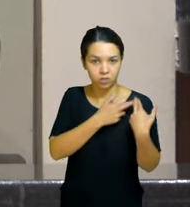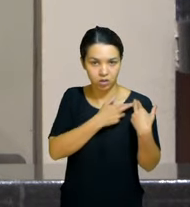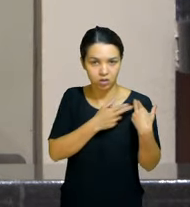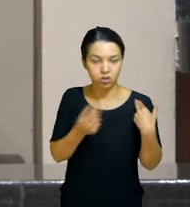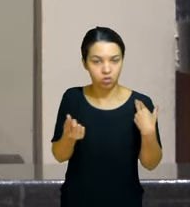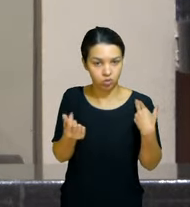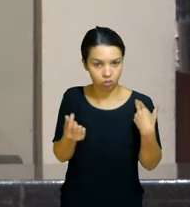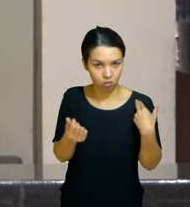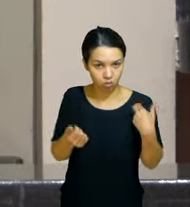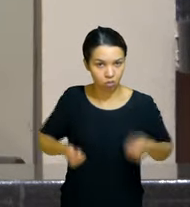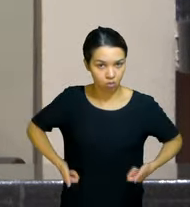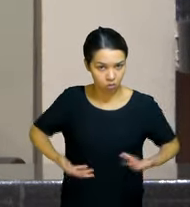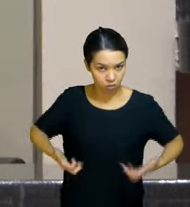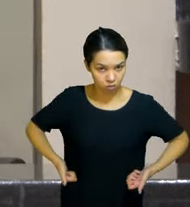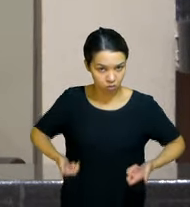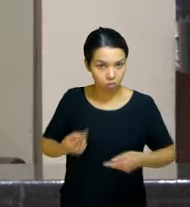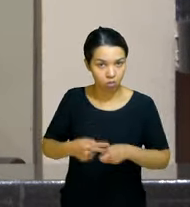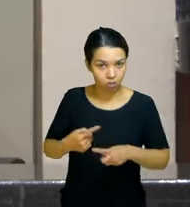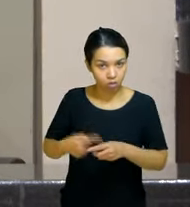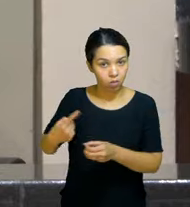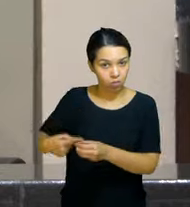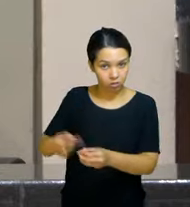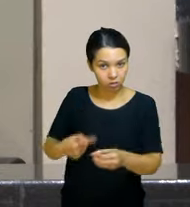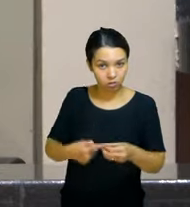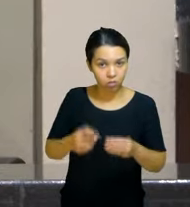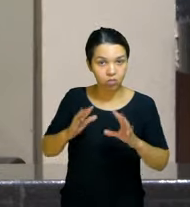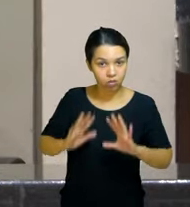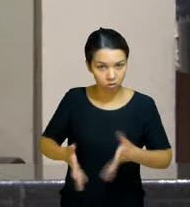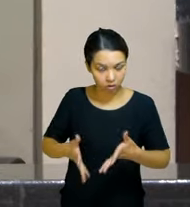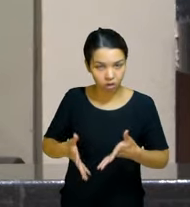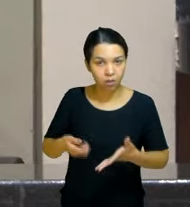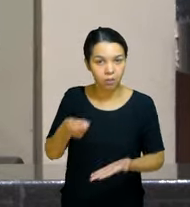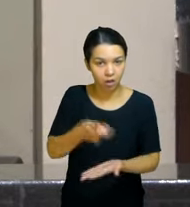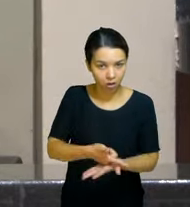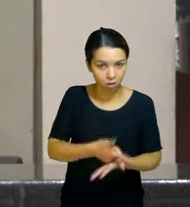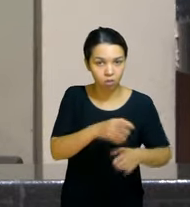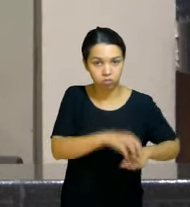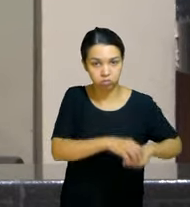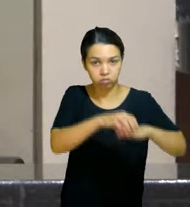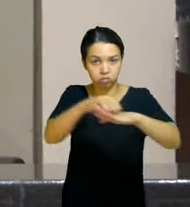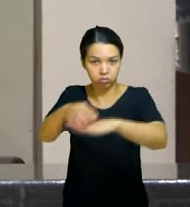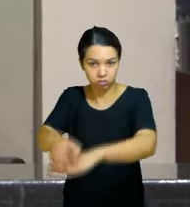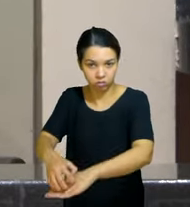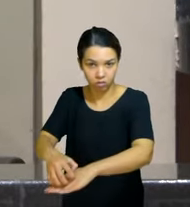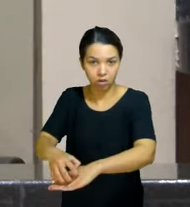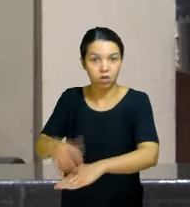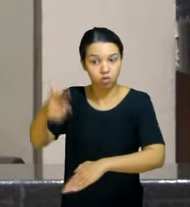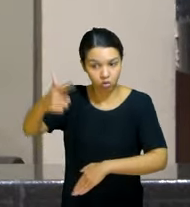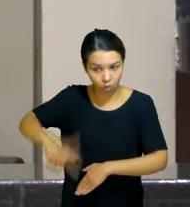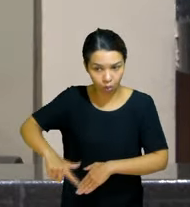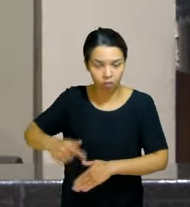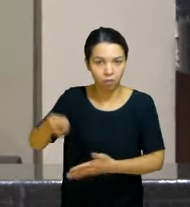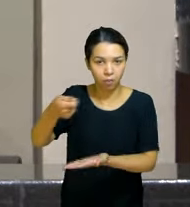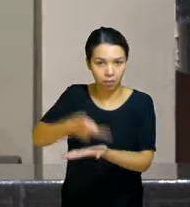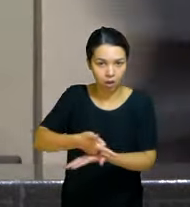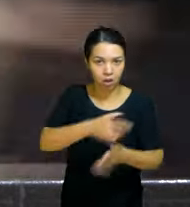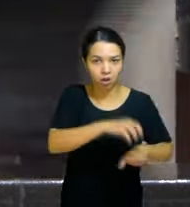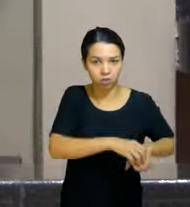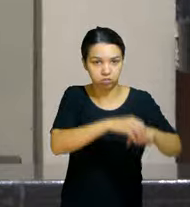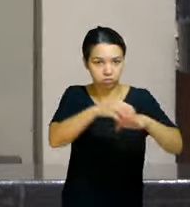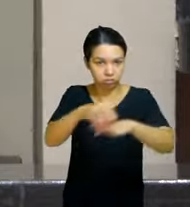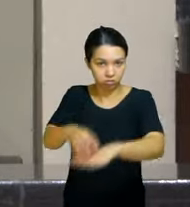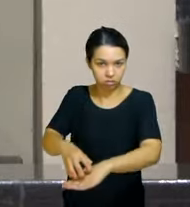porque os municípios já arcaram com as despesas de se deslocarem até os locais. O município não vai poder pagar em duplicidade um deslocamento para uma competição do